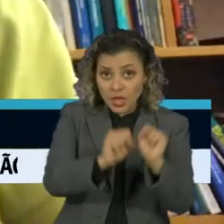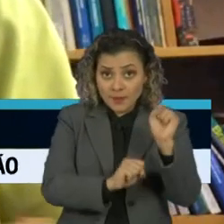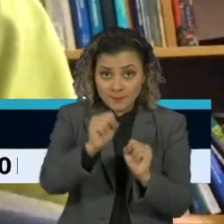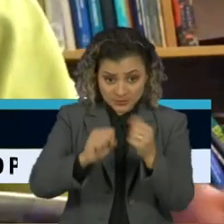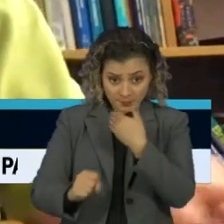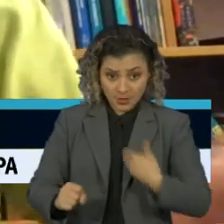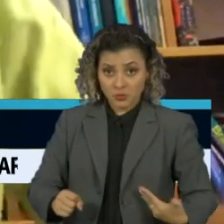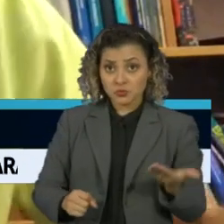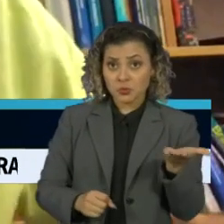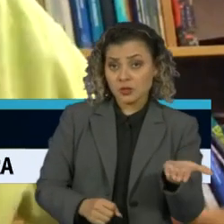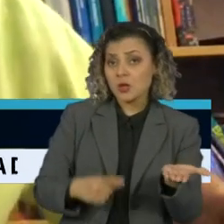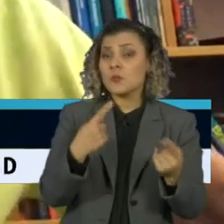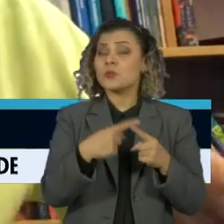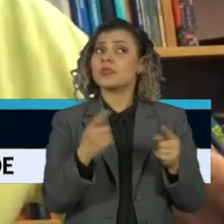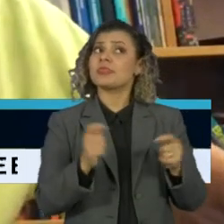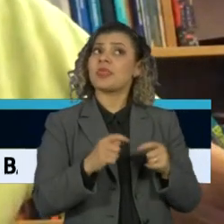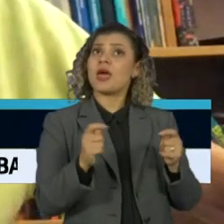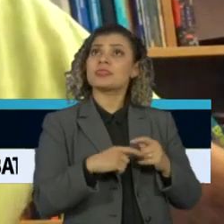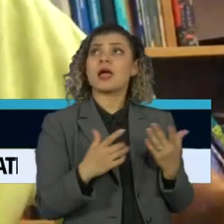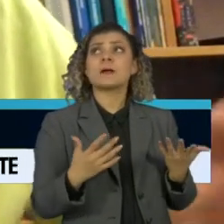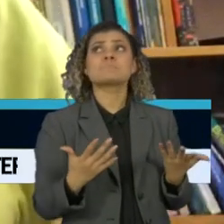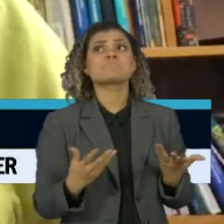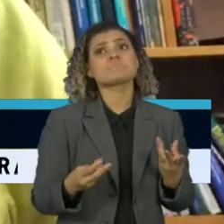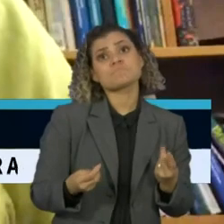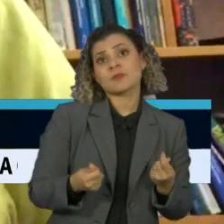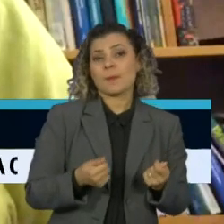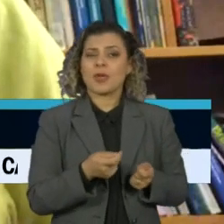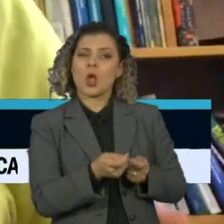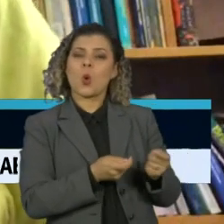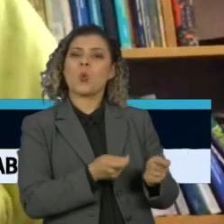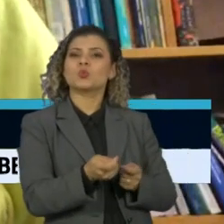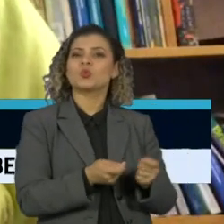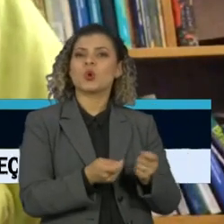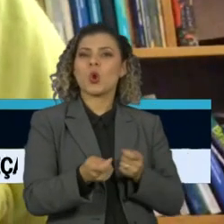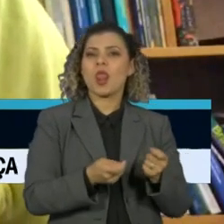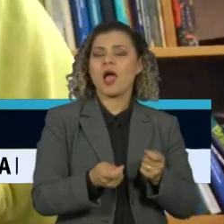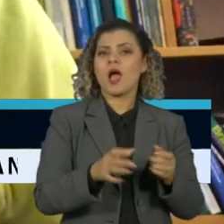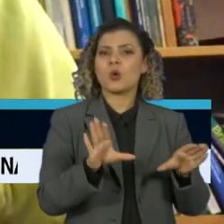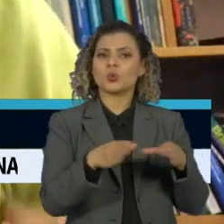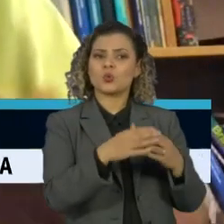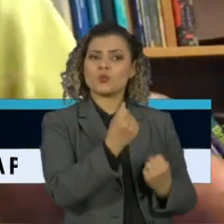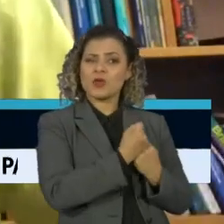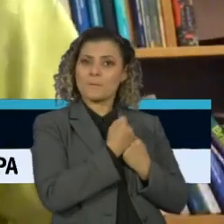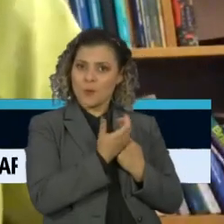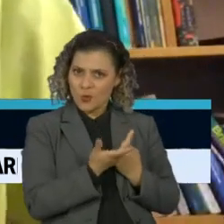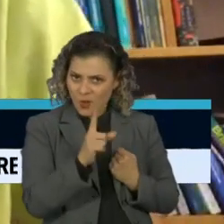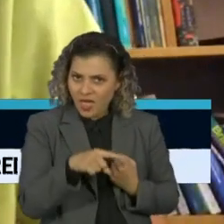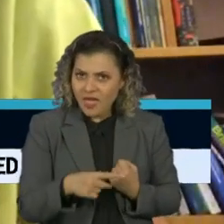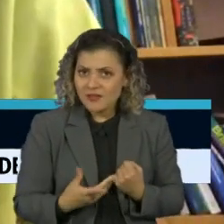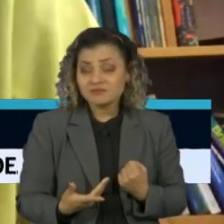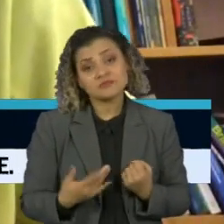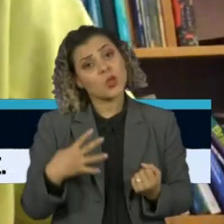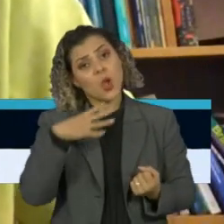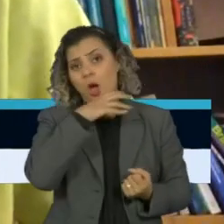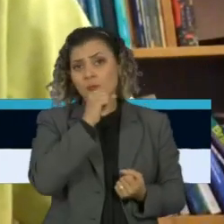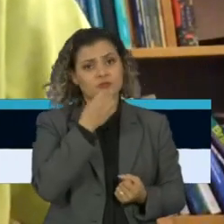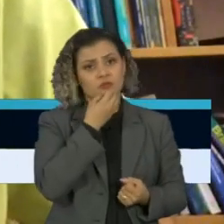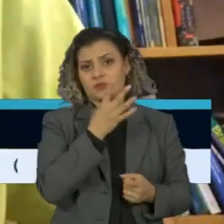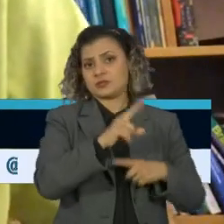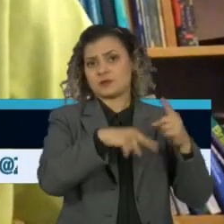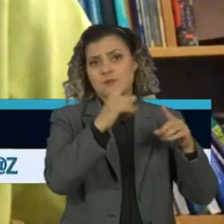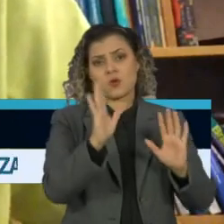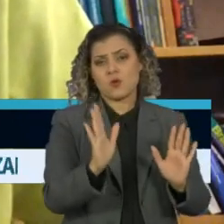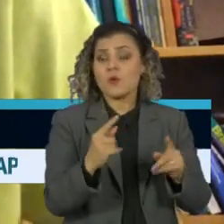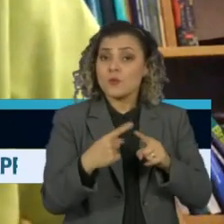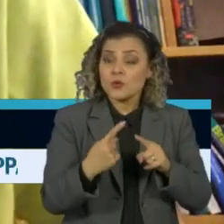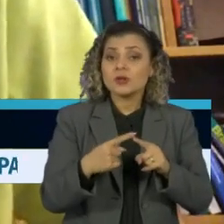é uma possibilidade de você basicamente cooptar uma base de apoio, obviamente não vai funcionar direito, porque a